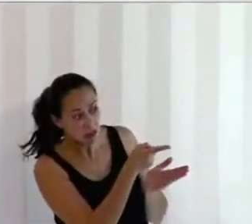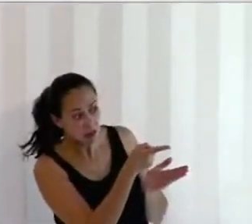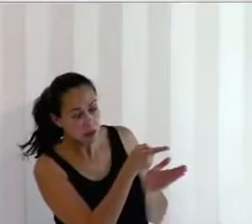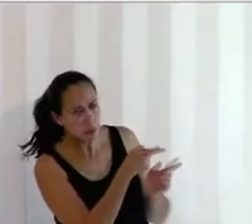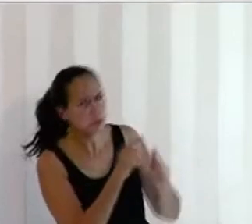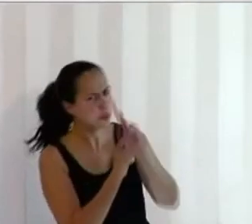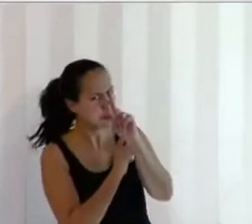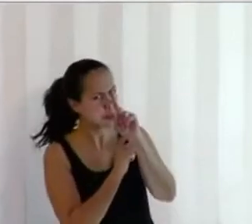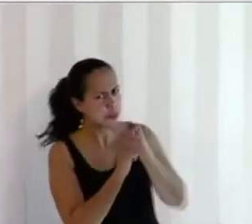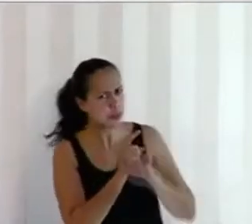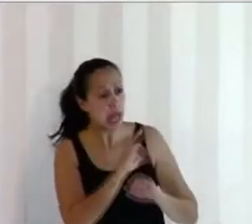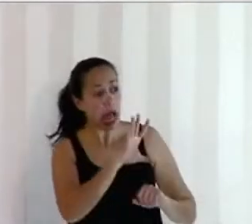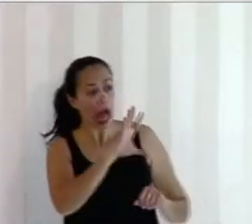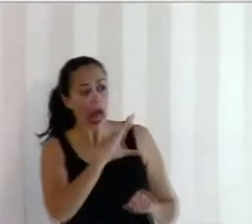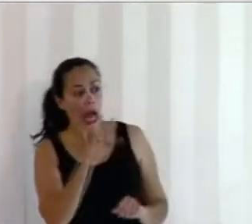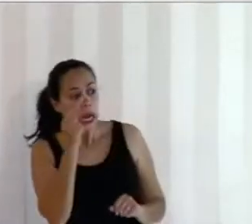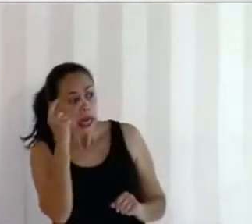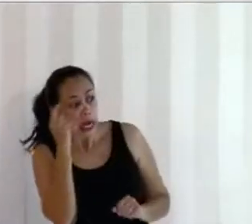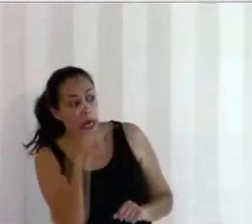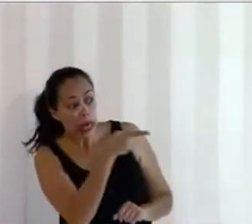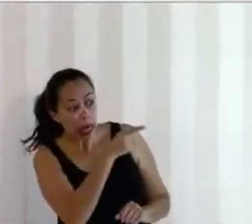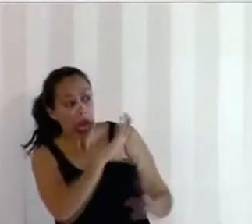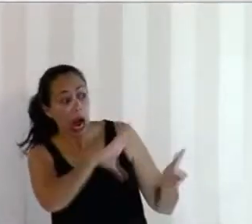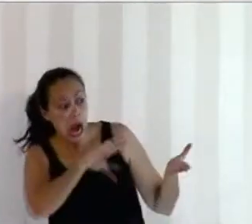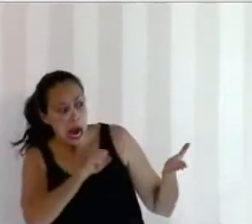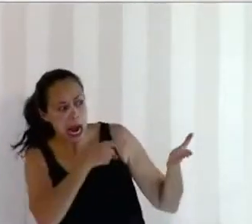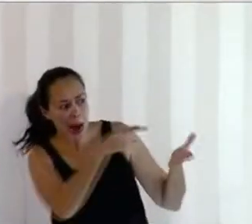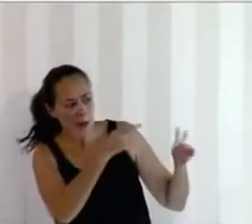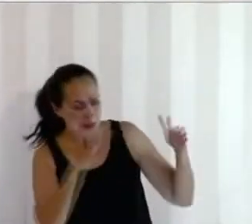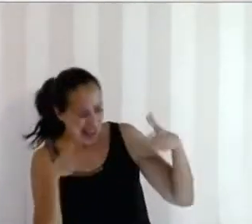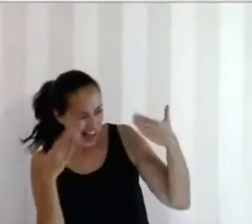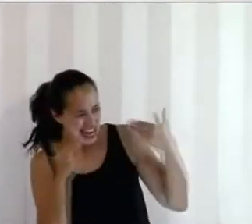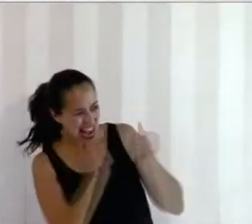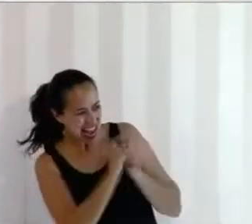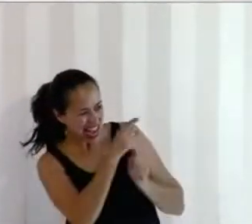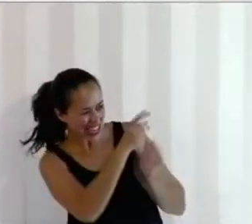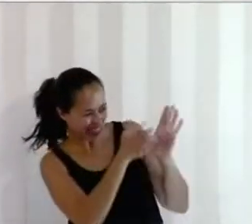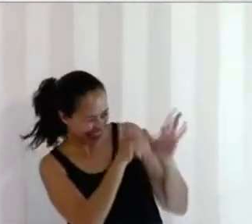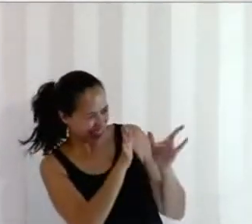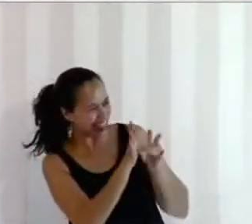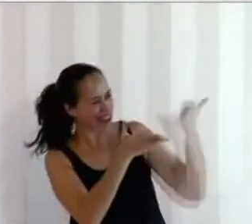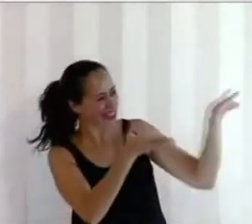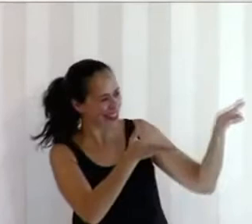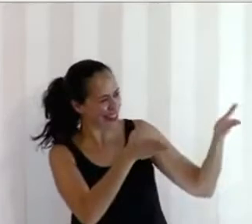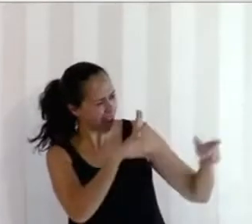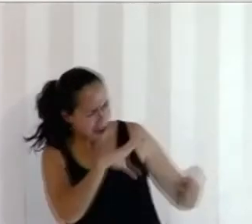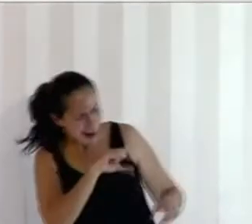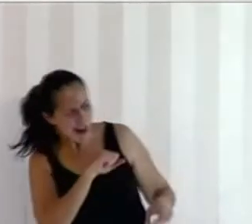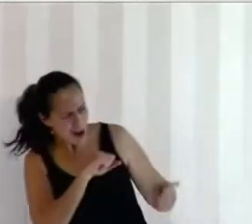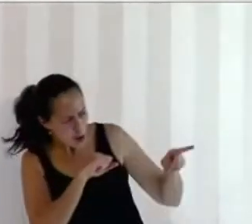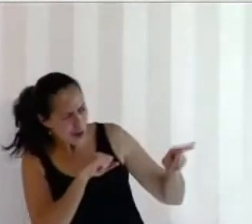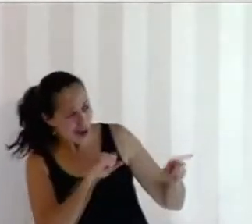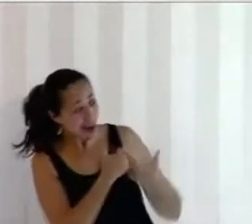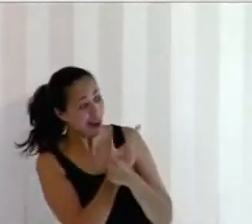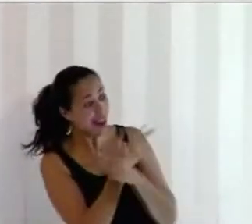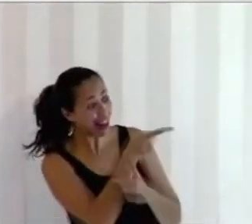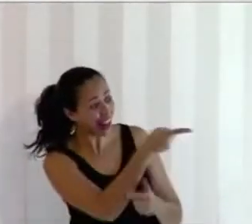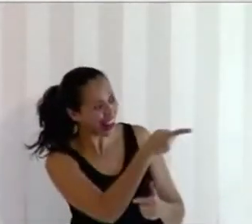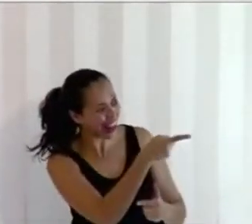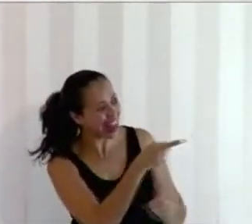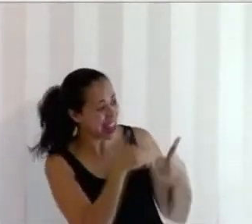louvam ao Senhor, testemunham do Senhor, se alegram no Senhor, ou eles pensam que nós somos aquele grupo que não pode fazer nada?